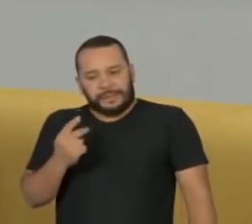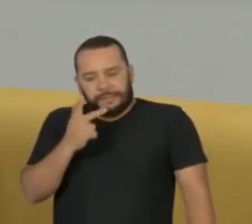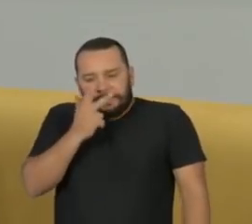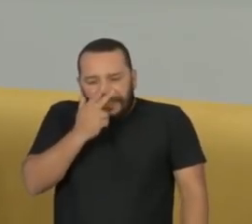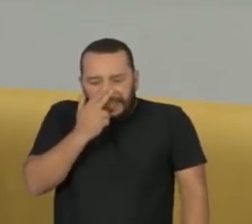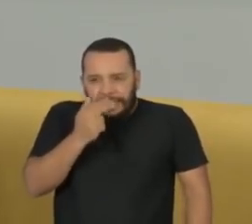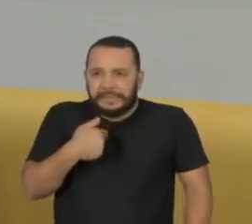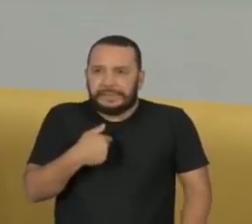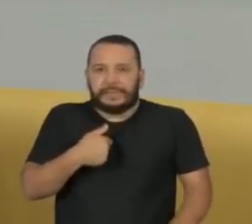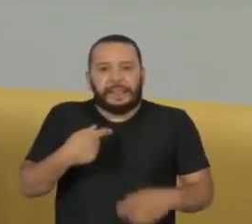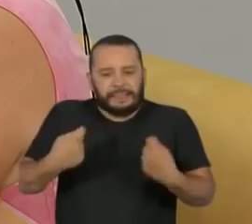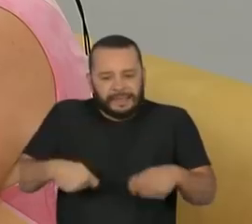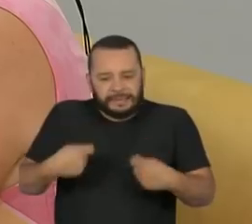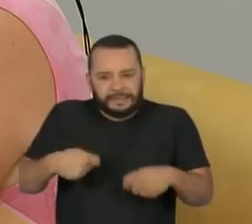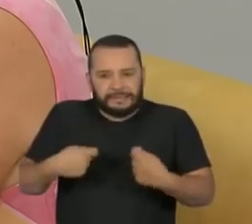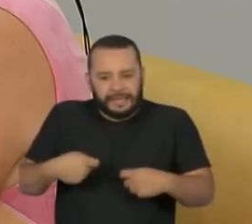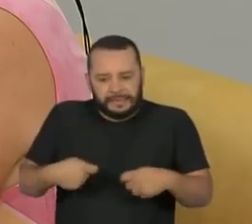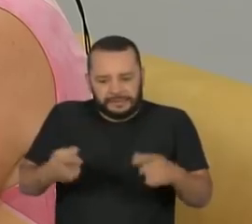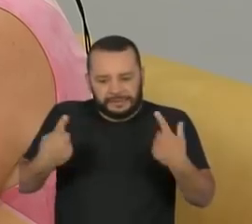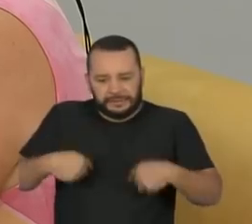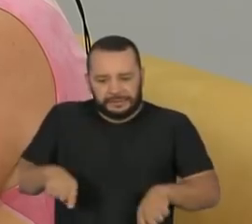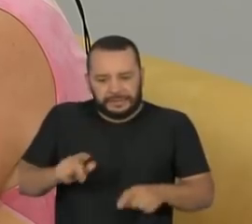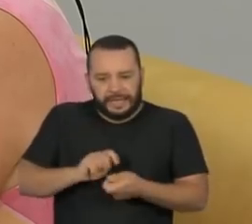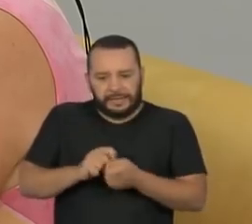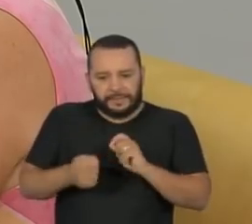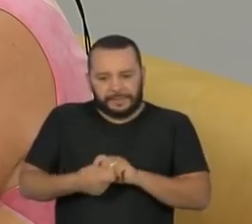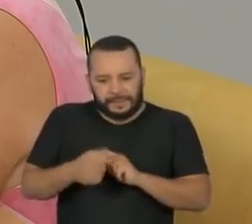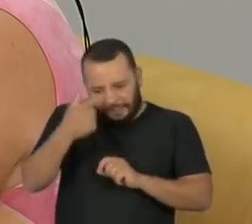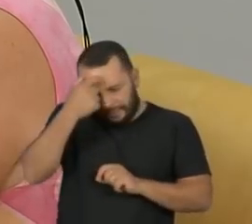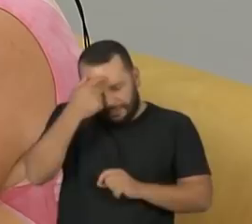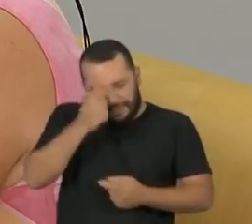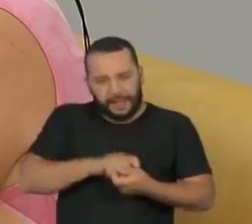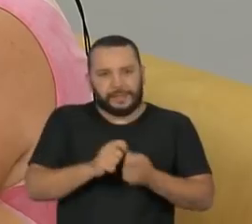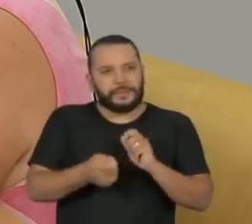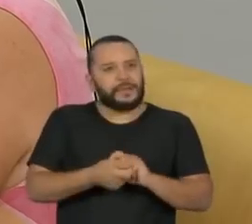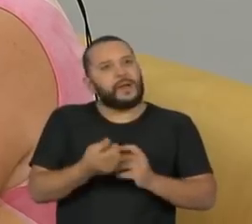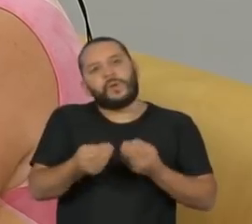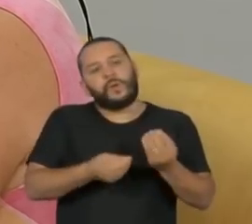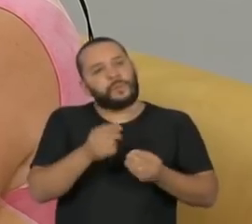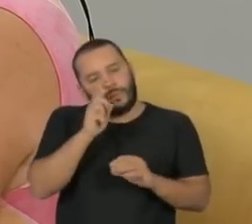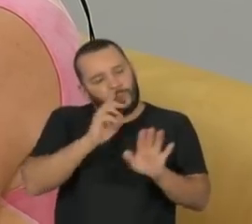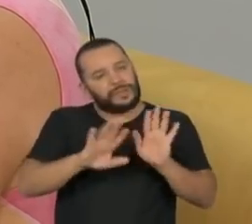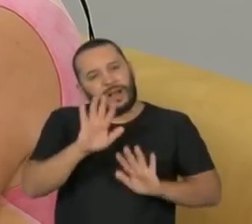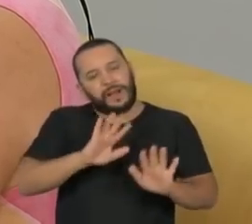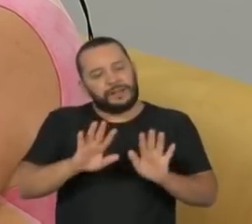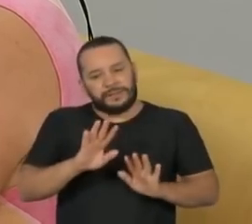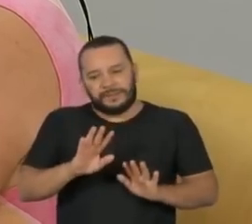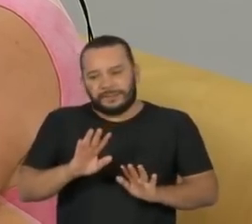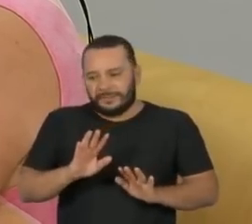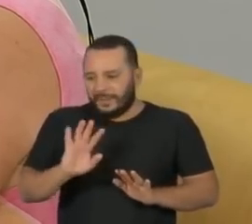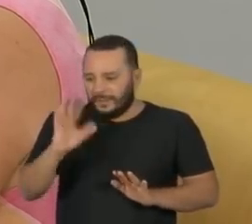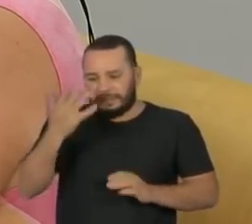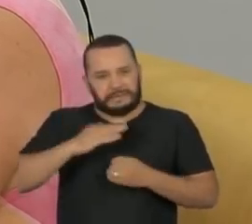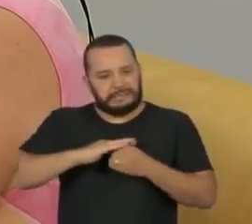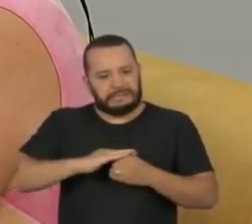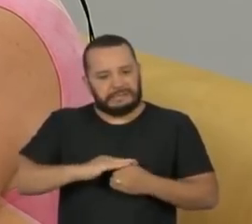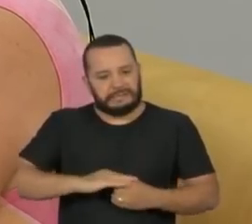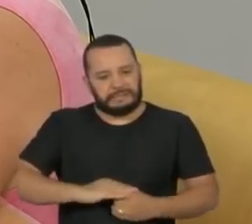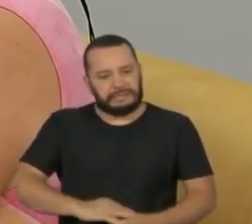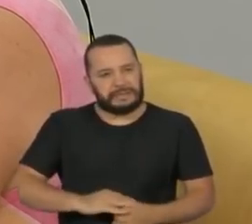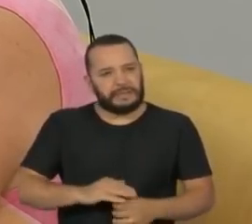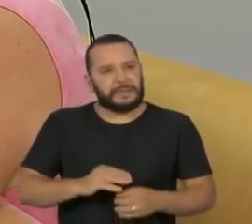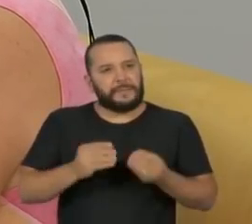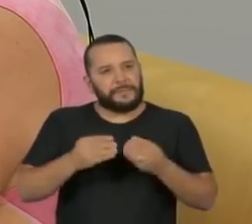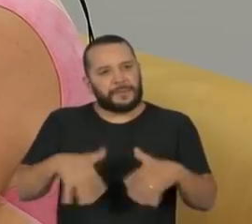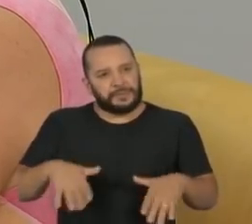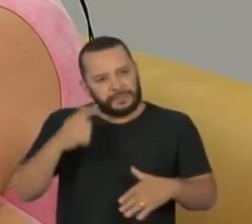a necessidade de adaptação. Que cuidados a gente precisa tomar para que isso não afete os aspectos psicológicos,